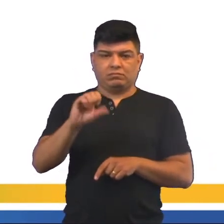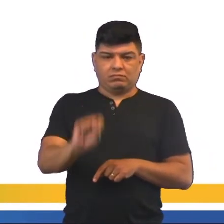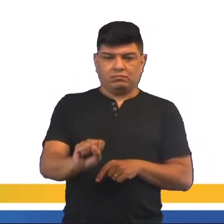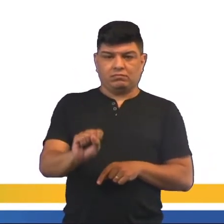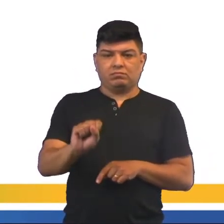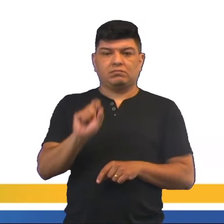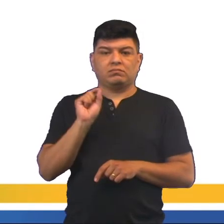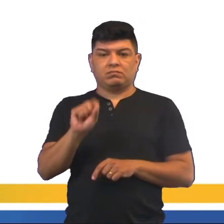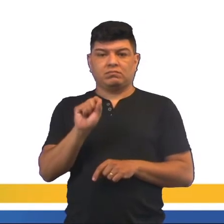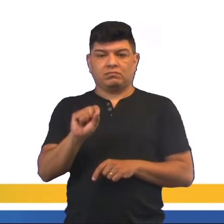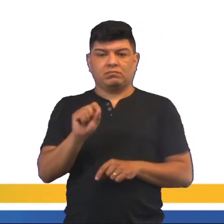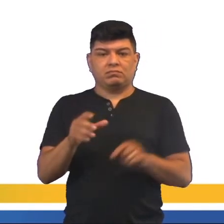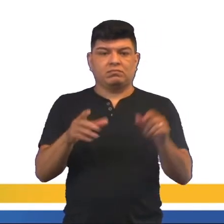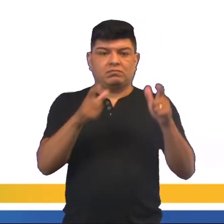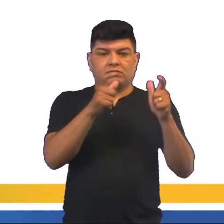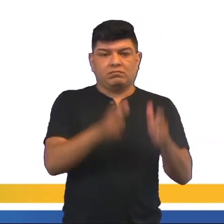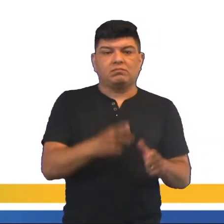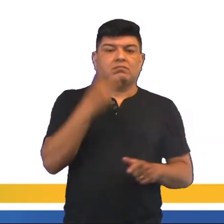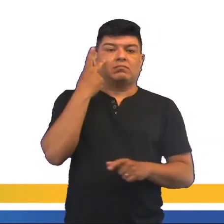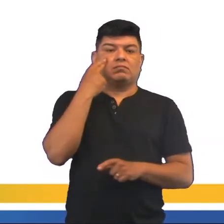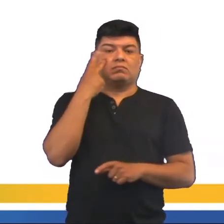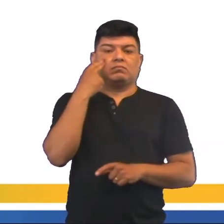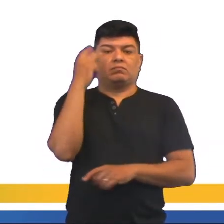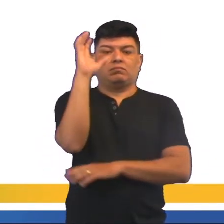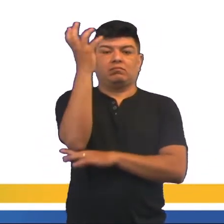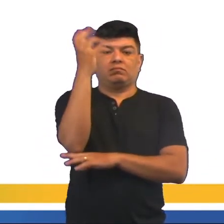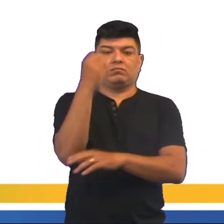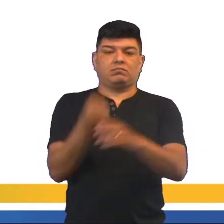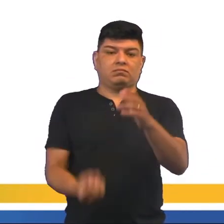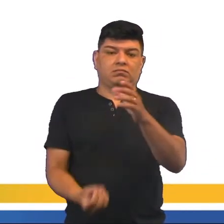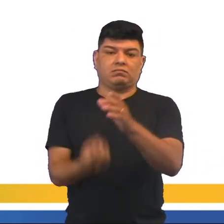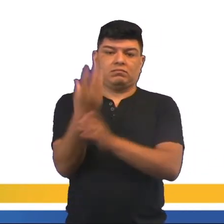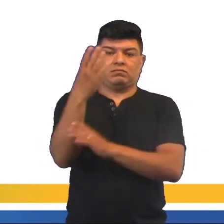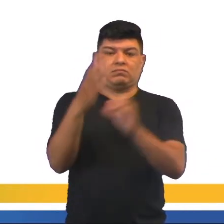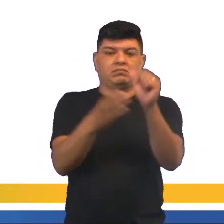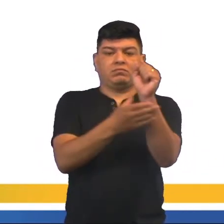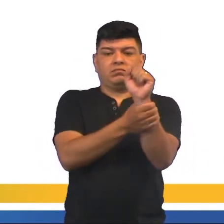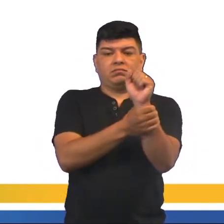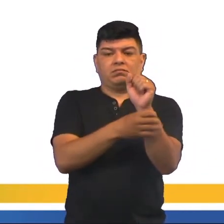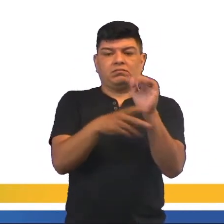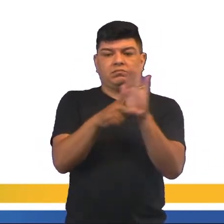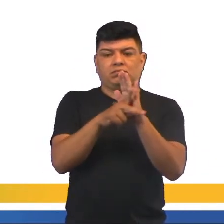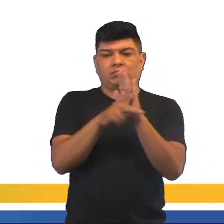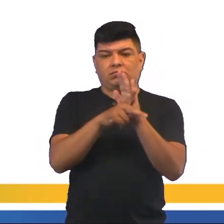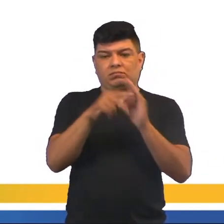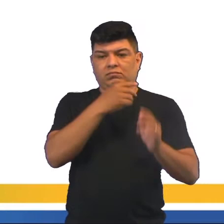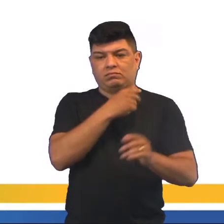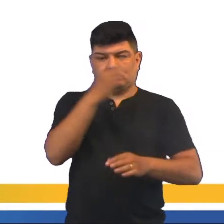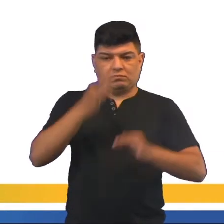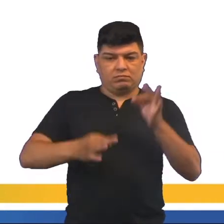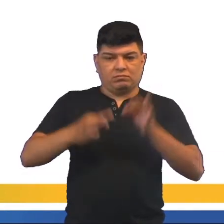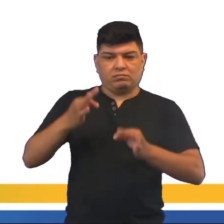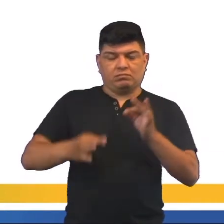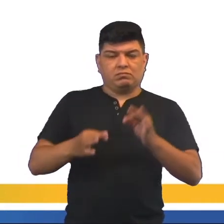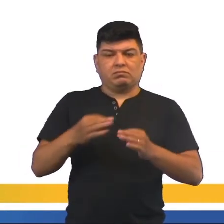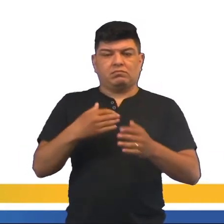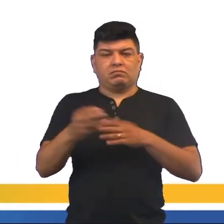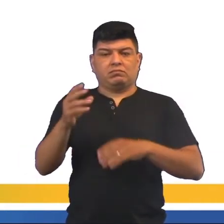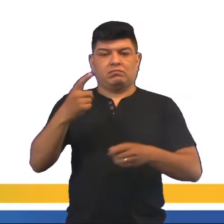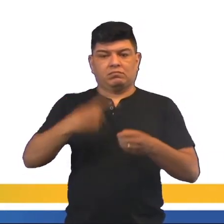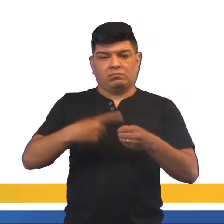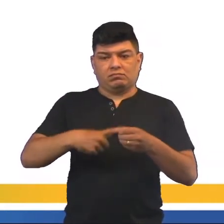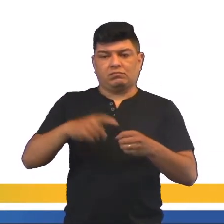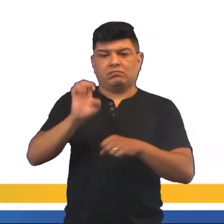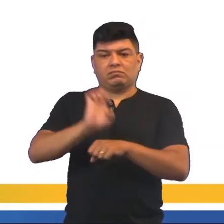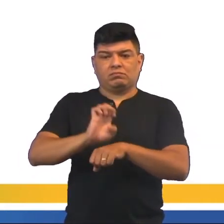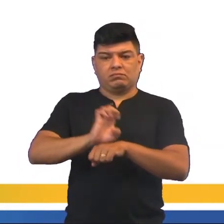que nada mais são do que áreas naturais que foram criadas e protegidas pelo poder público, seja ele